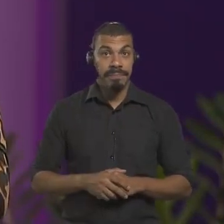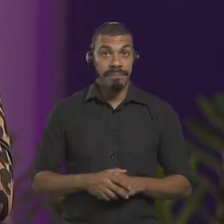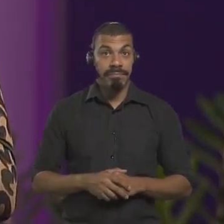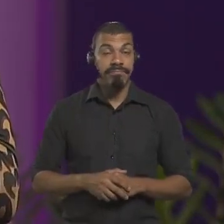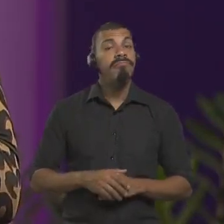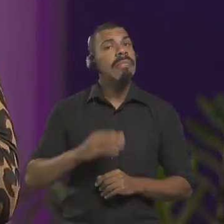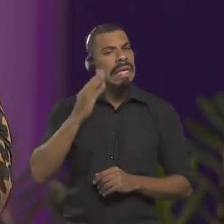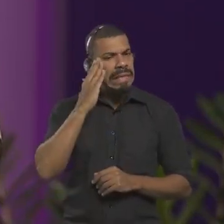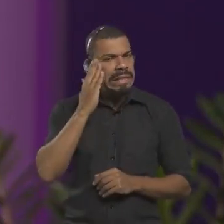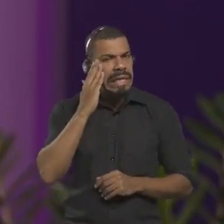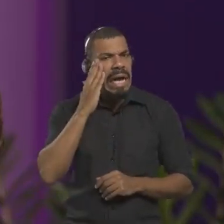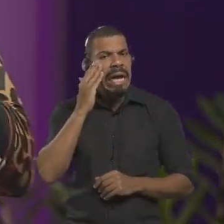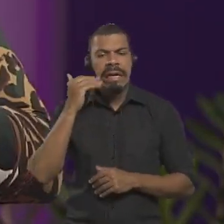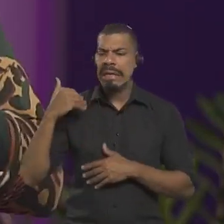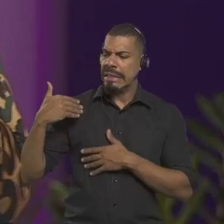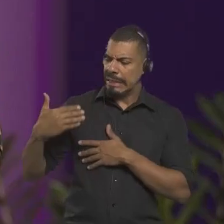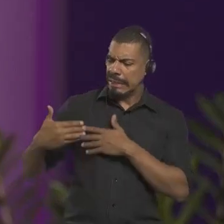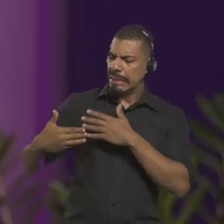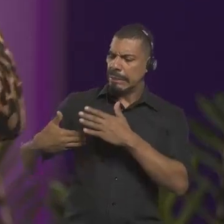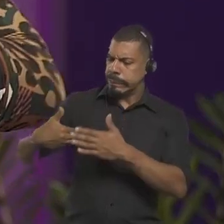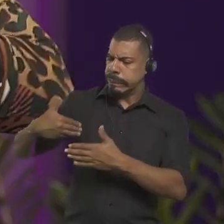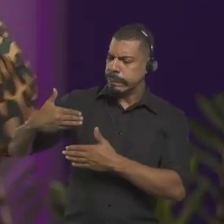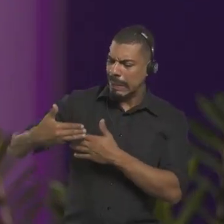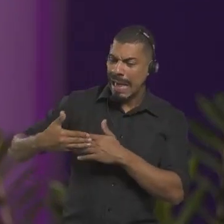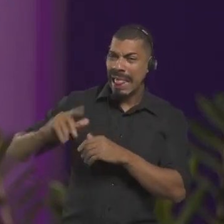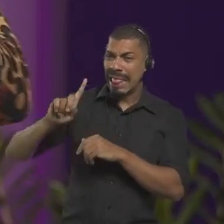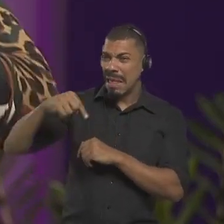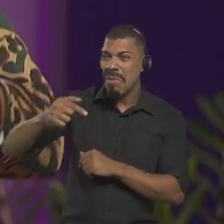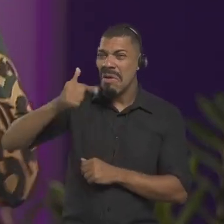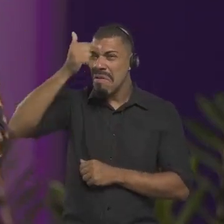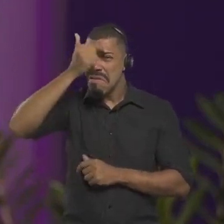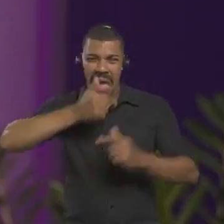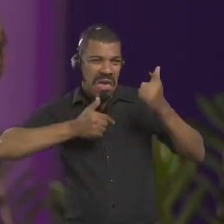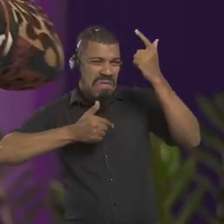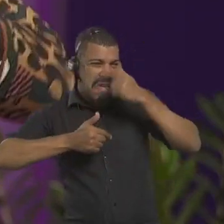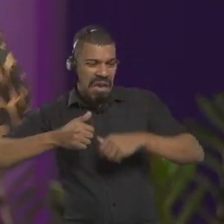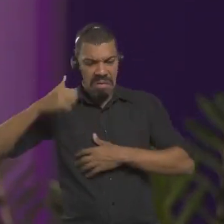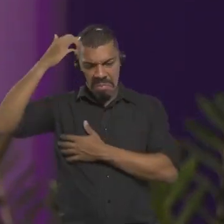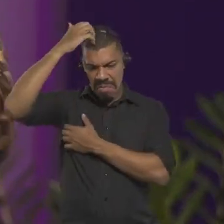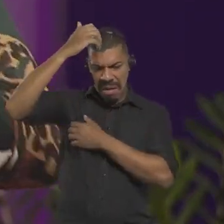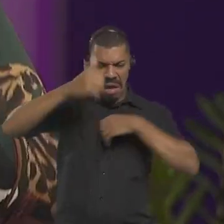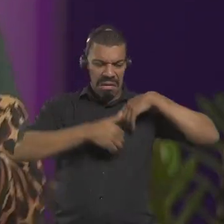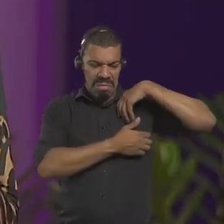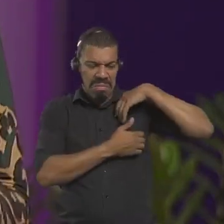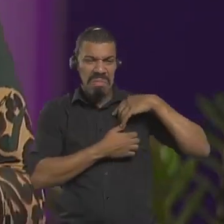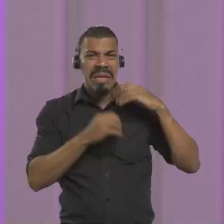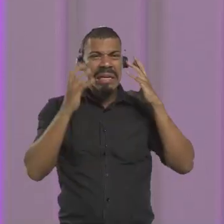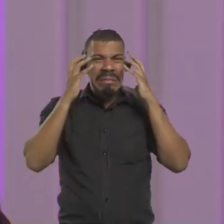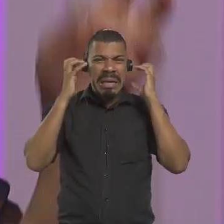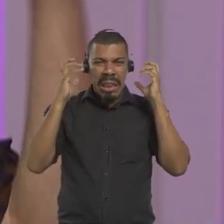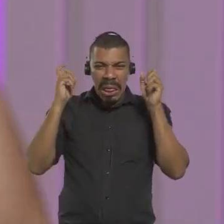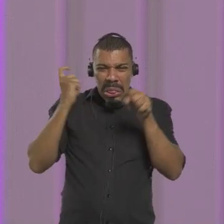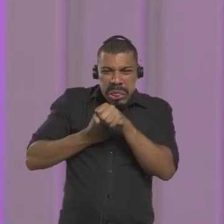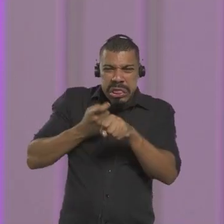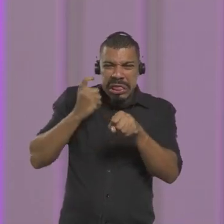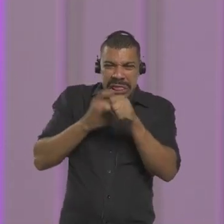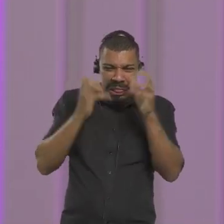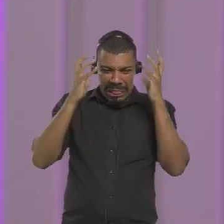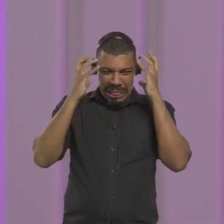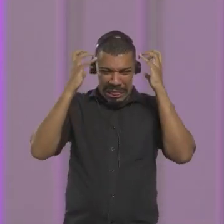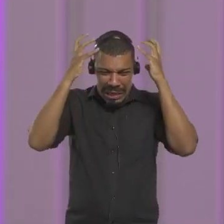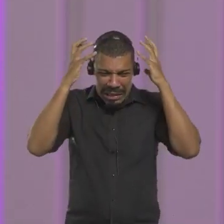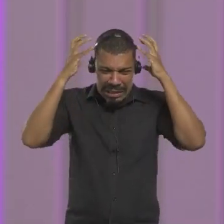Ela veio depois de muito feia, feia, feia, macaca, macaca, macaca, cabelo duro, cabelo duro, cabelo duro, e chute